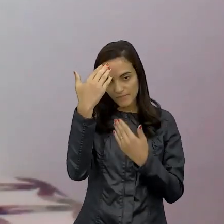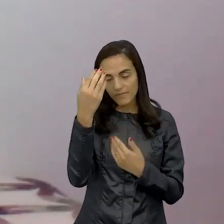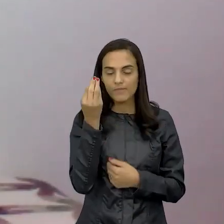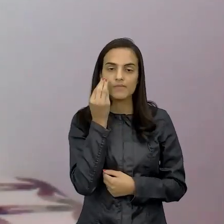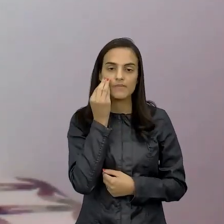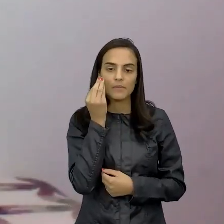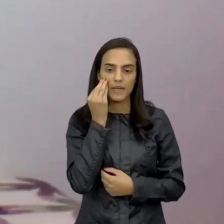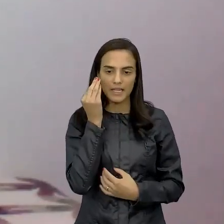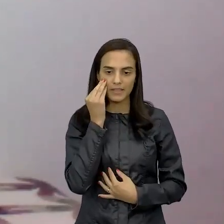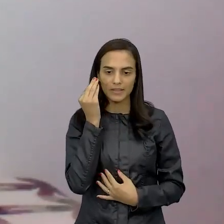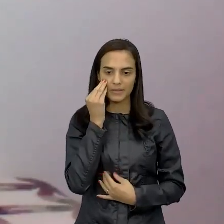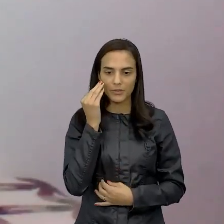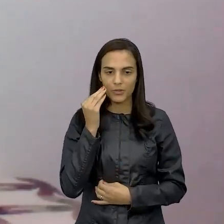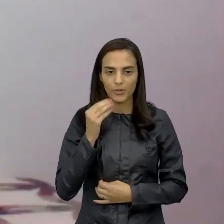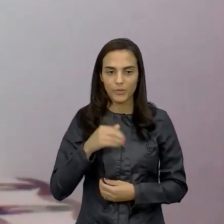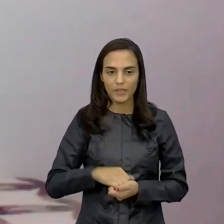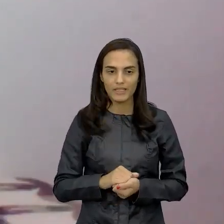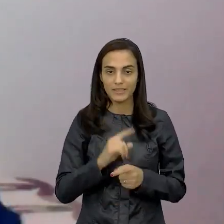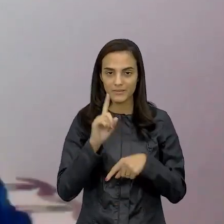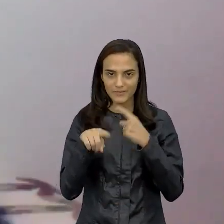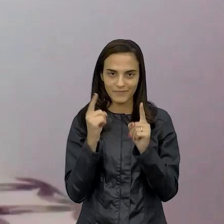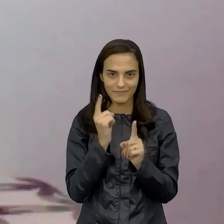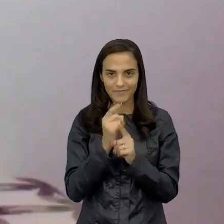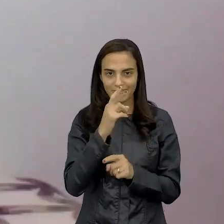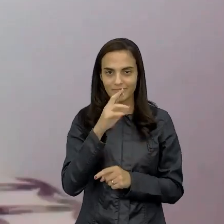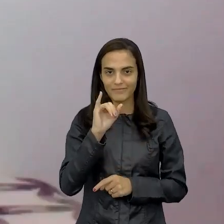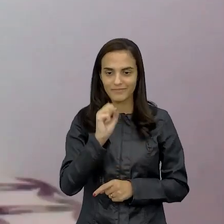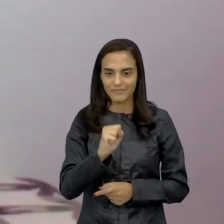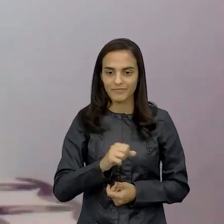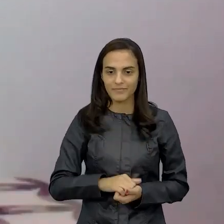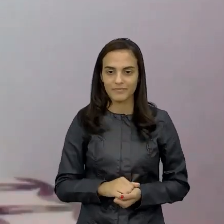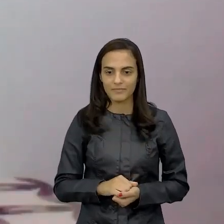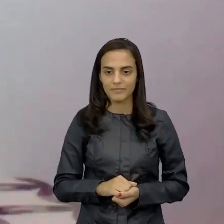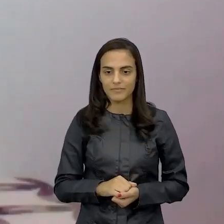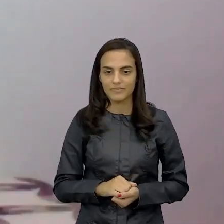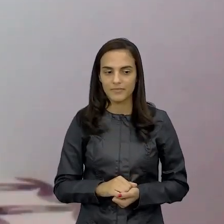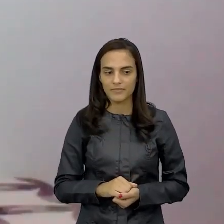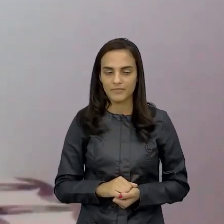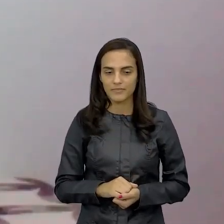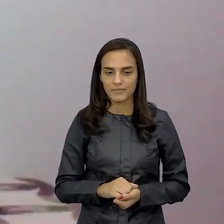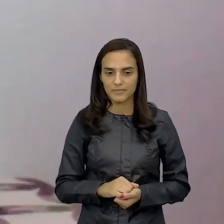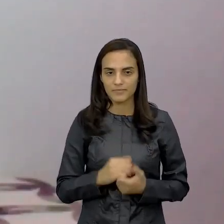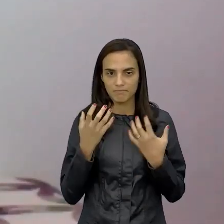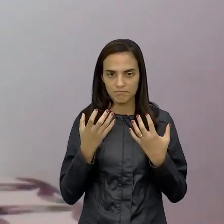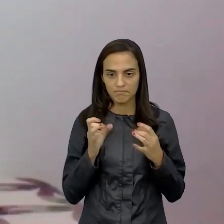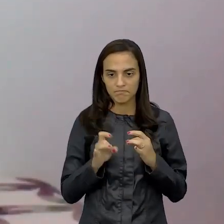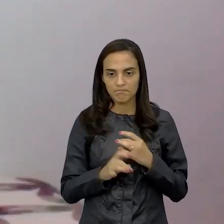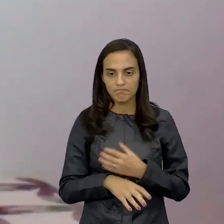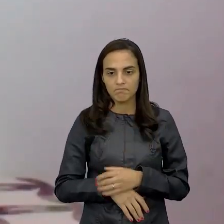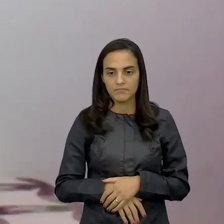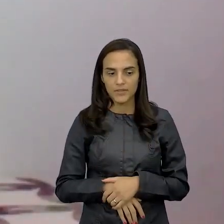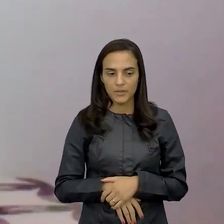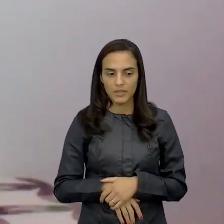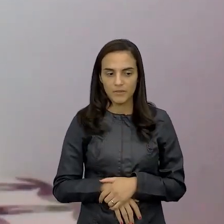para vocês, até o nosso próximo encontro. Cris, com você. Quer finalizar?